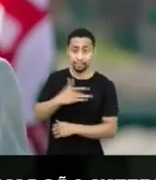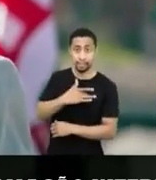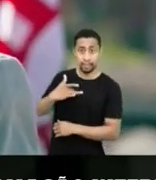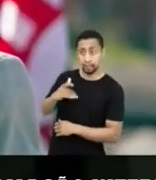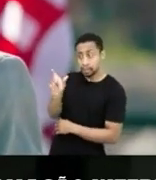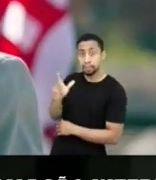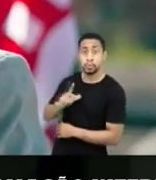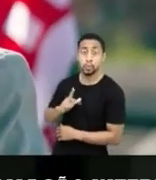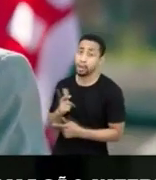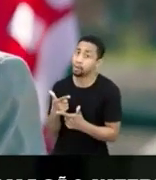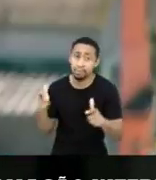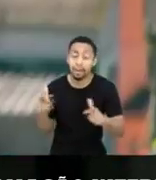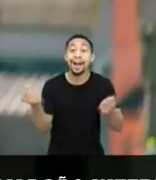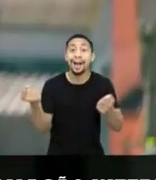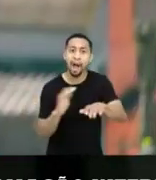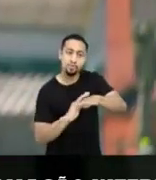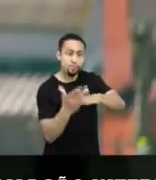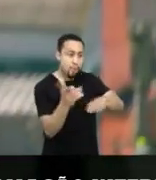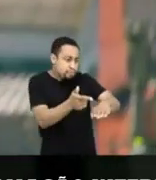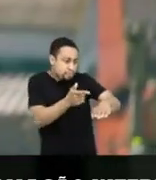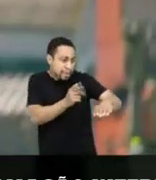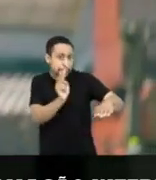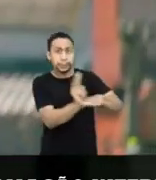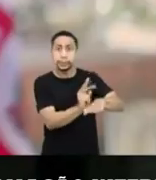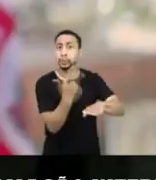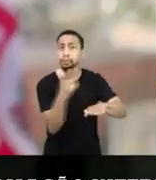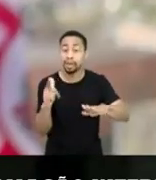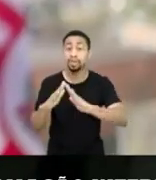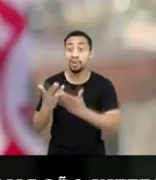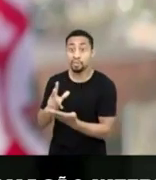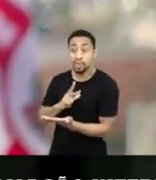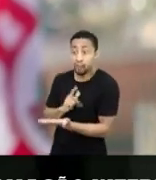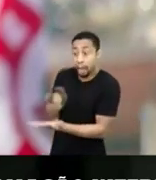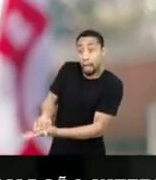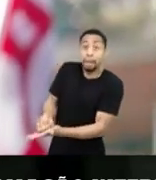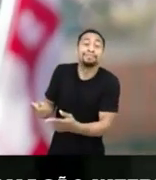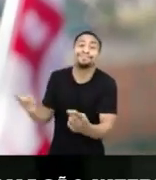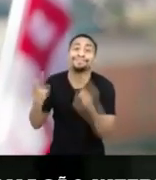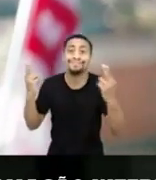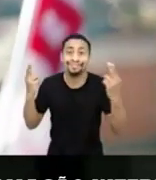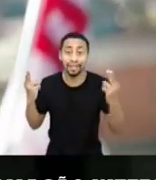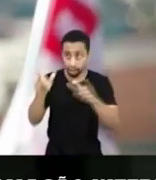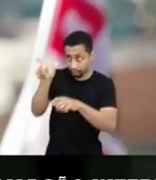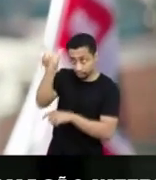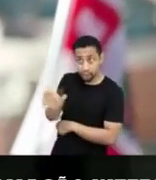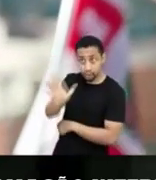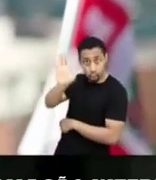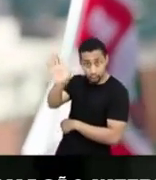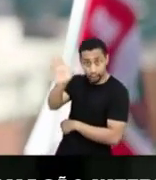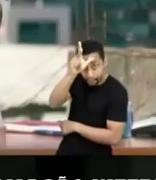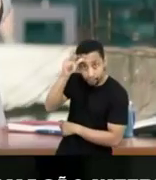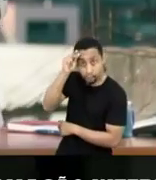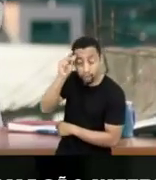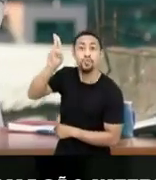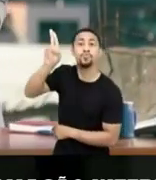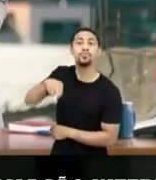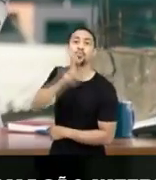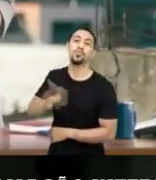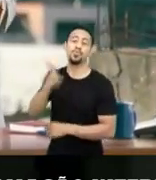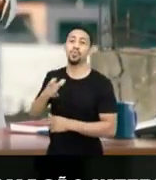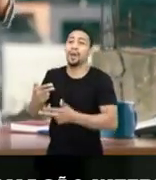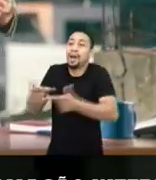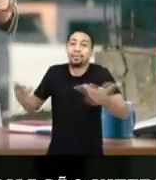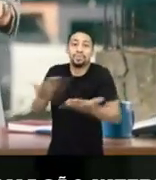não anda de carro blindado, não pode pagar escola pro filho. Mas quem manda na prefeitura nunca usou o serviço público. Quem senta